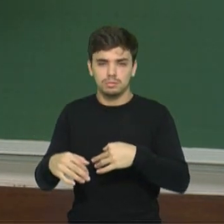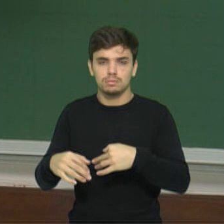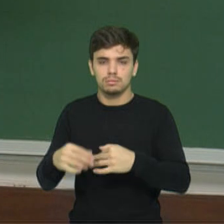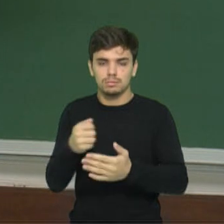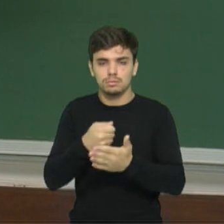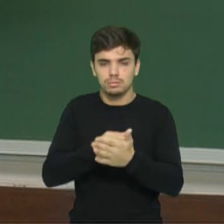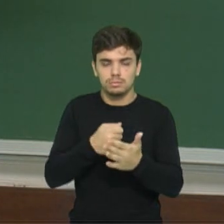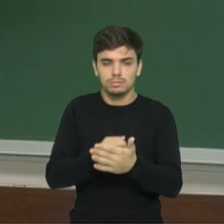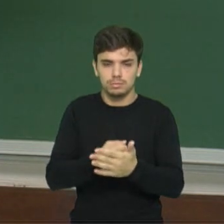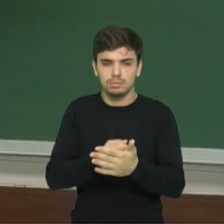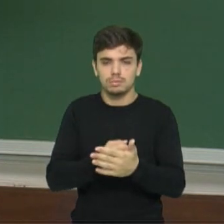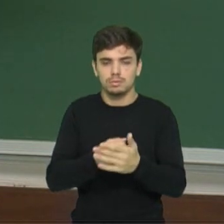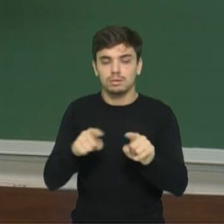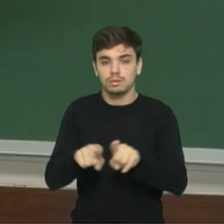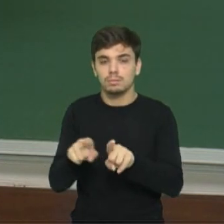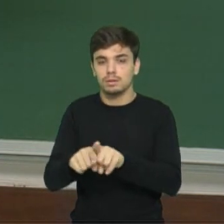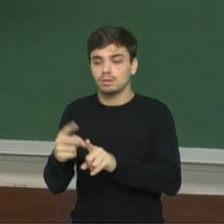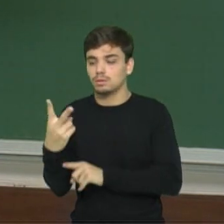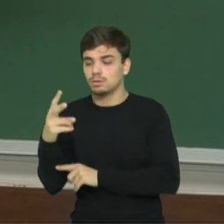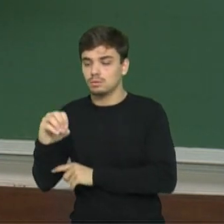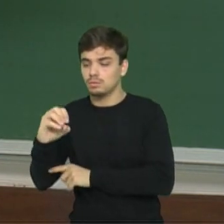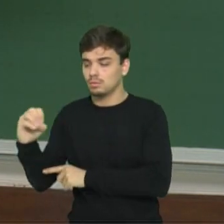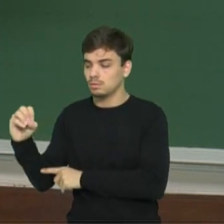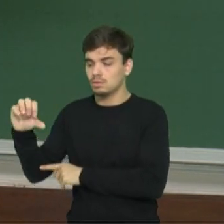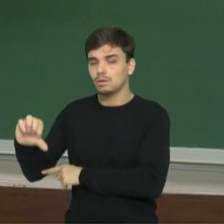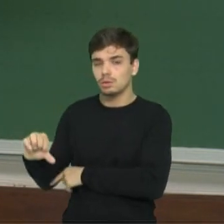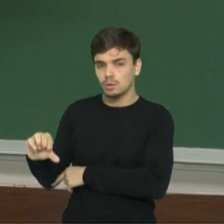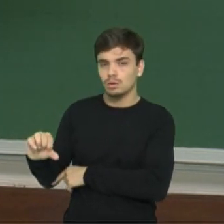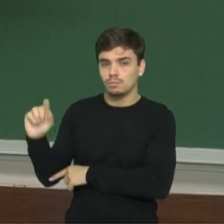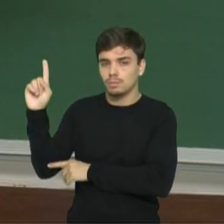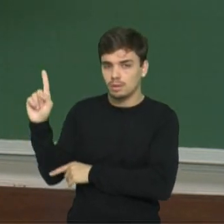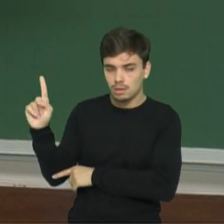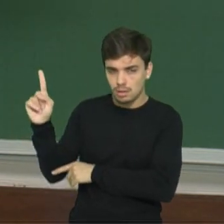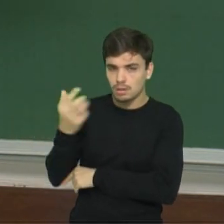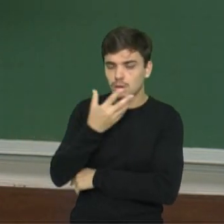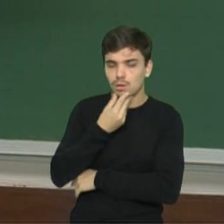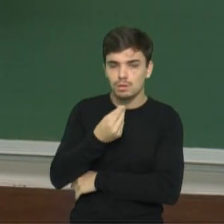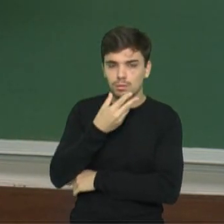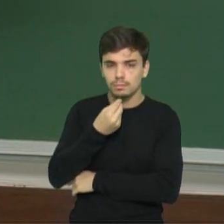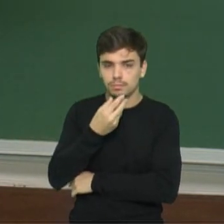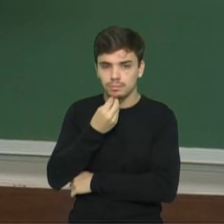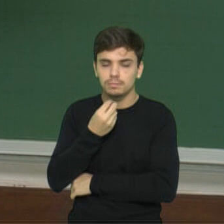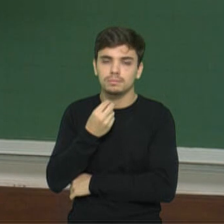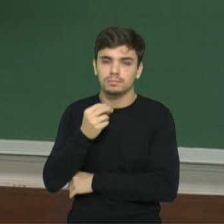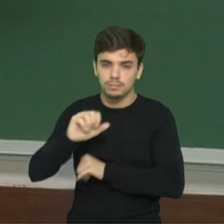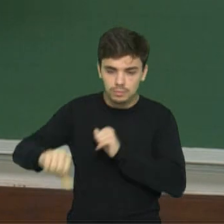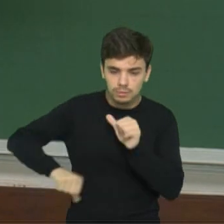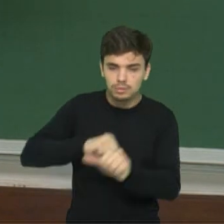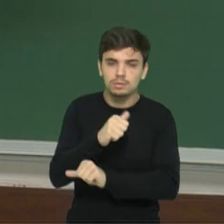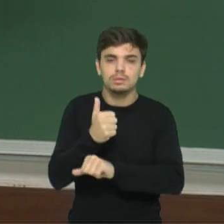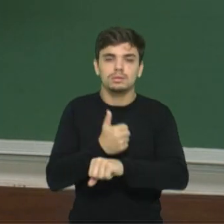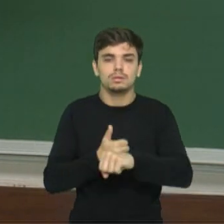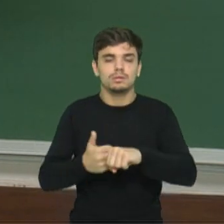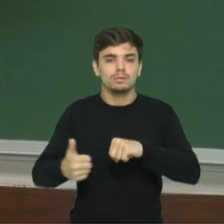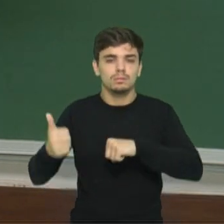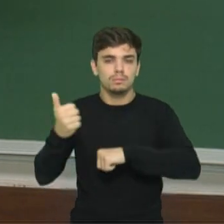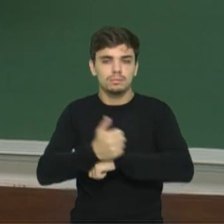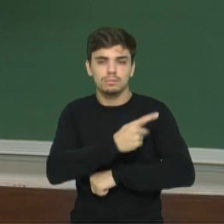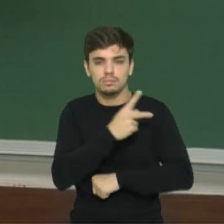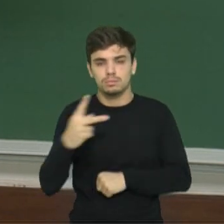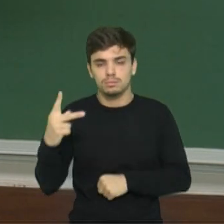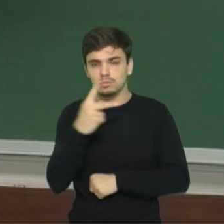1985. E em 2009, o José Mujica, ou Pepe, como ele é conhecido, ele se torna presidente do